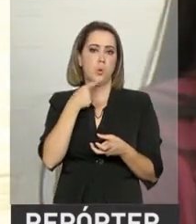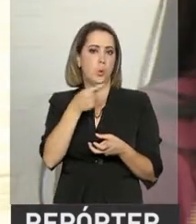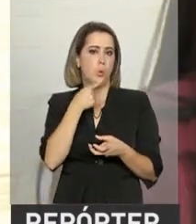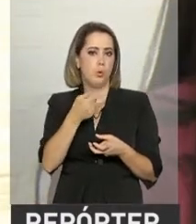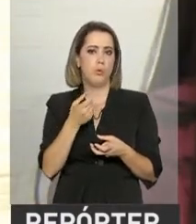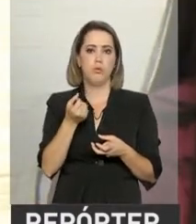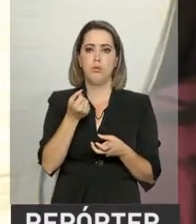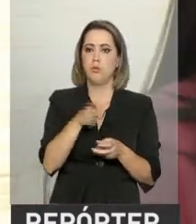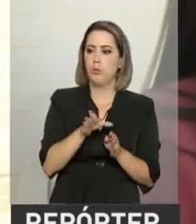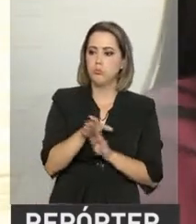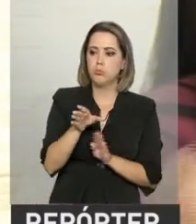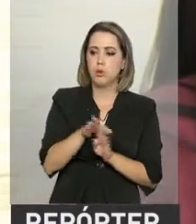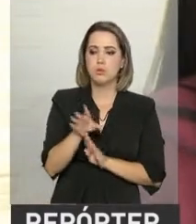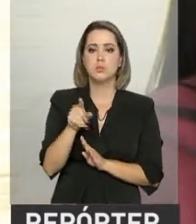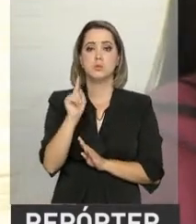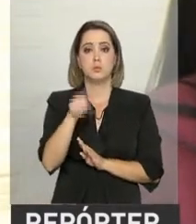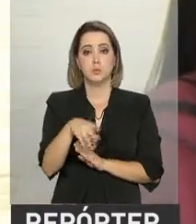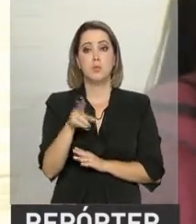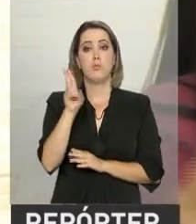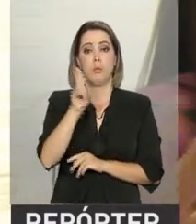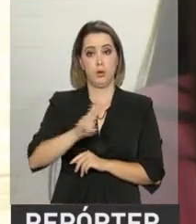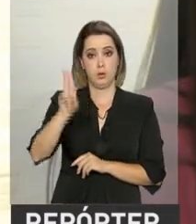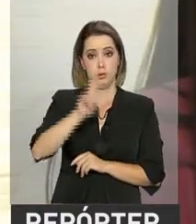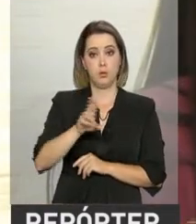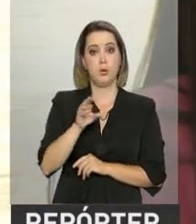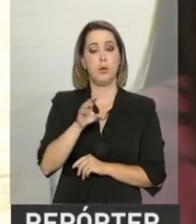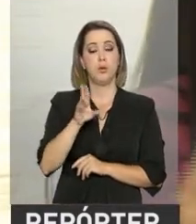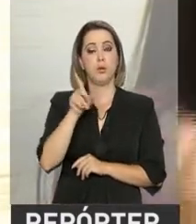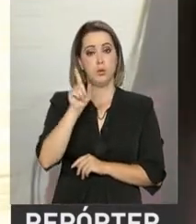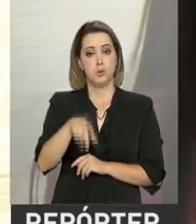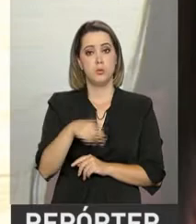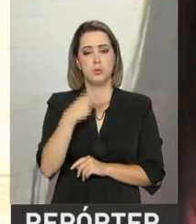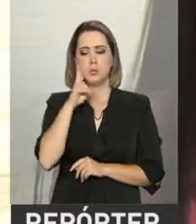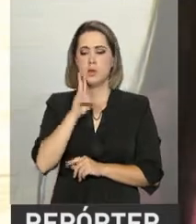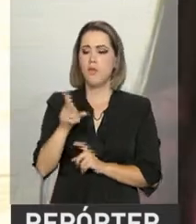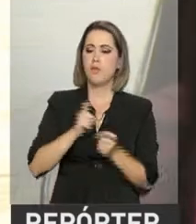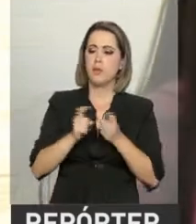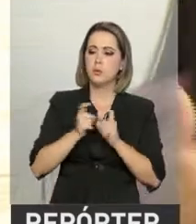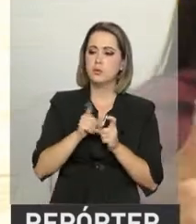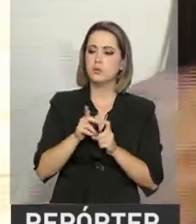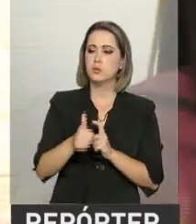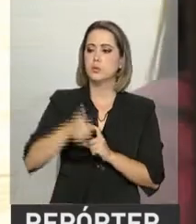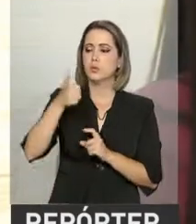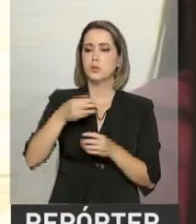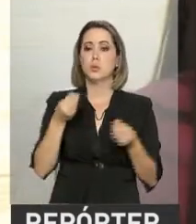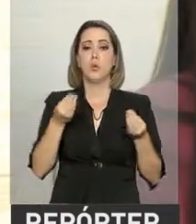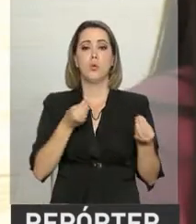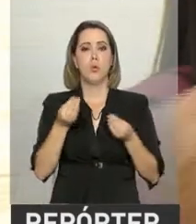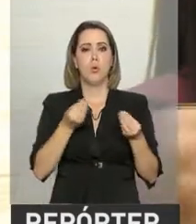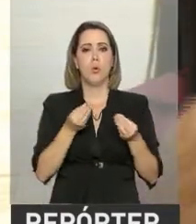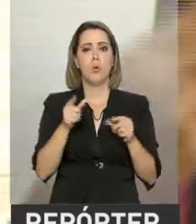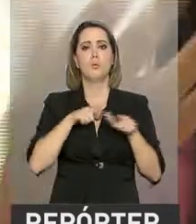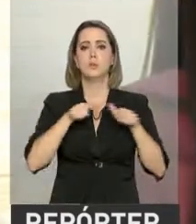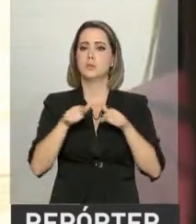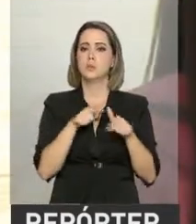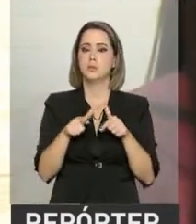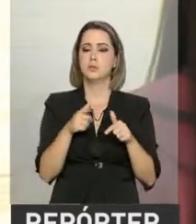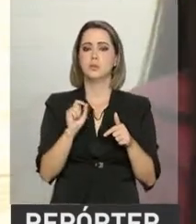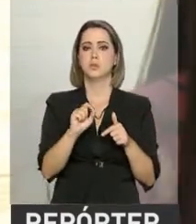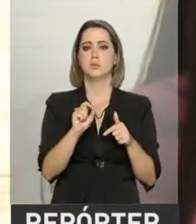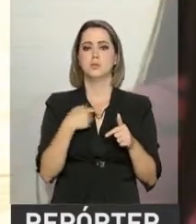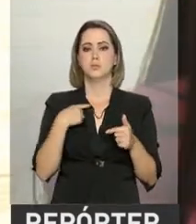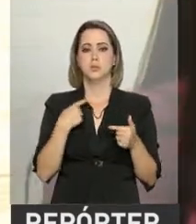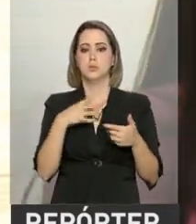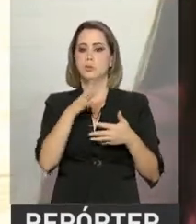uma informação útil para que os gestores possam estar apurando de forma mais qualificada em se fazer enfim se